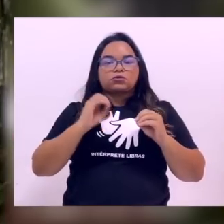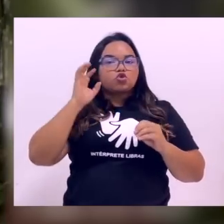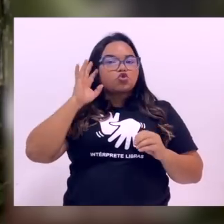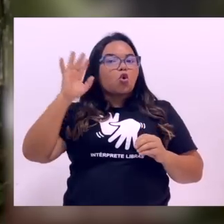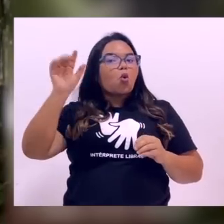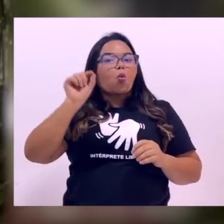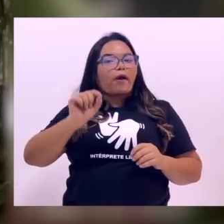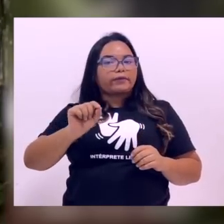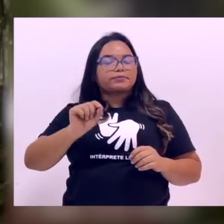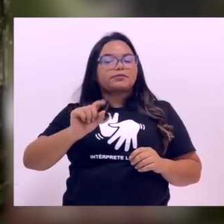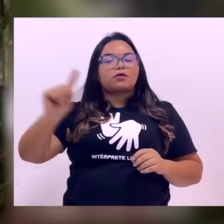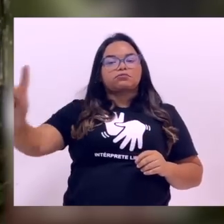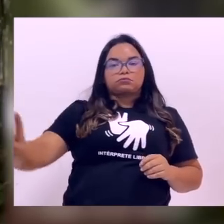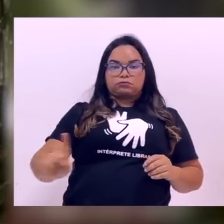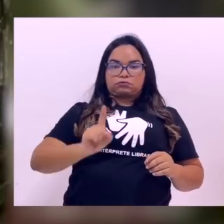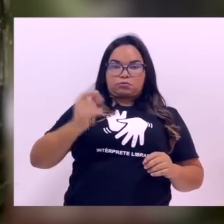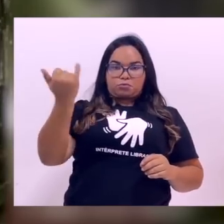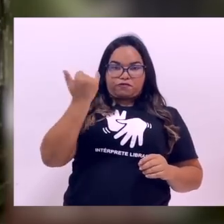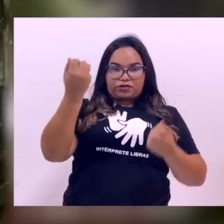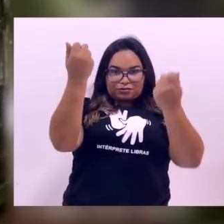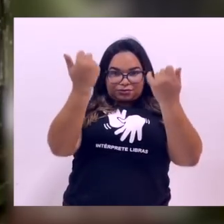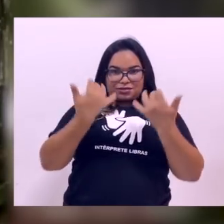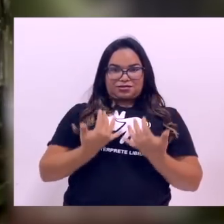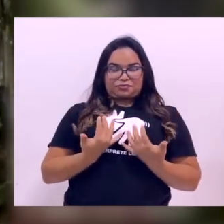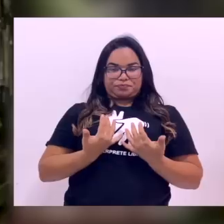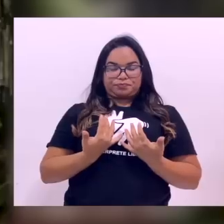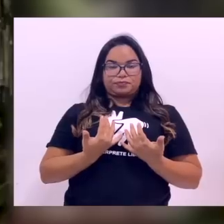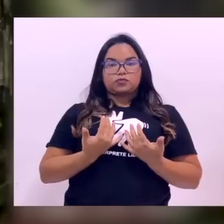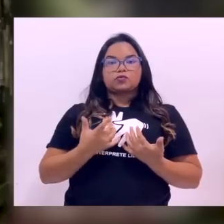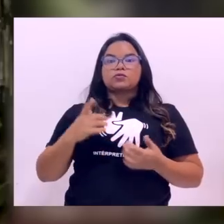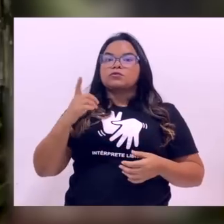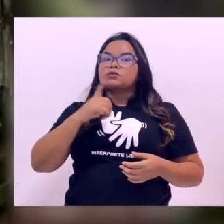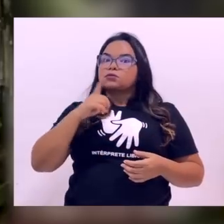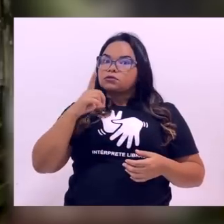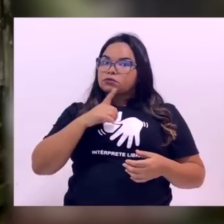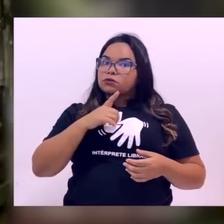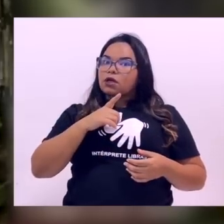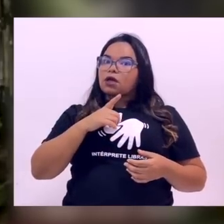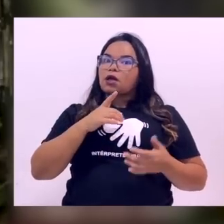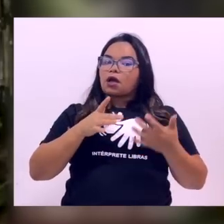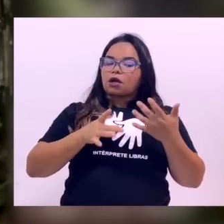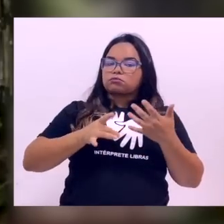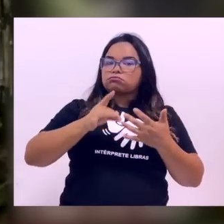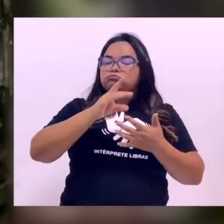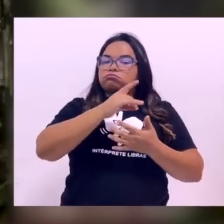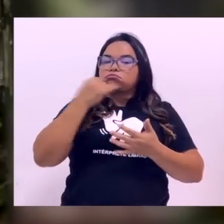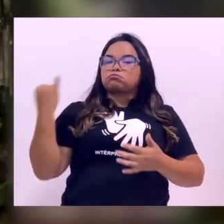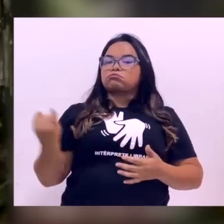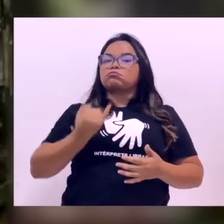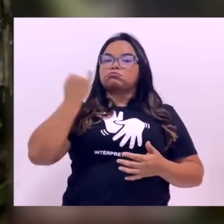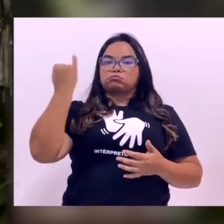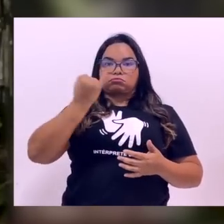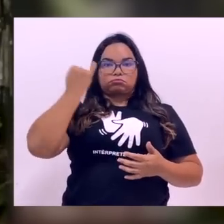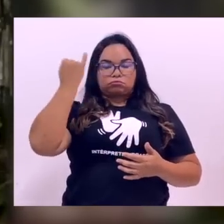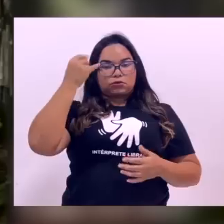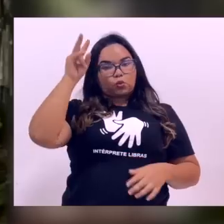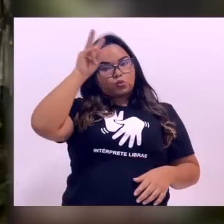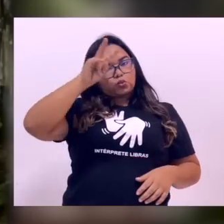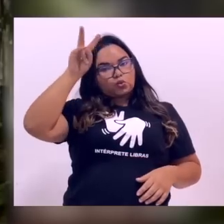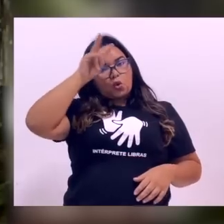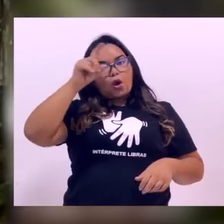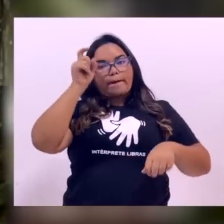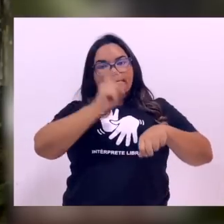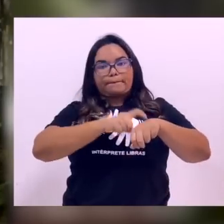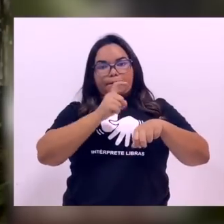sonho. E este sonho, nós podemos nos apegar a alguns pontos muito importantes neste sonho,